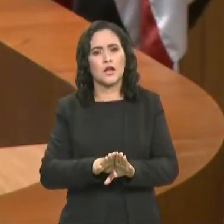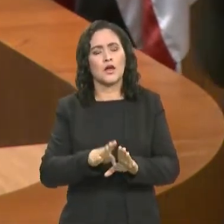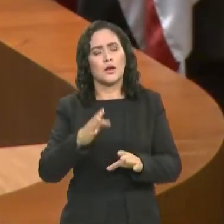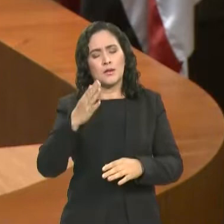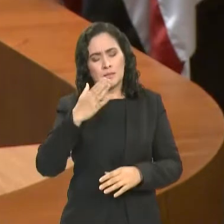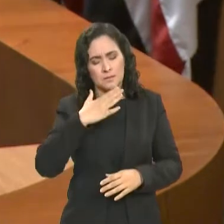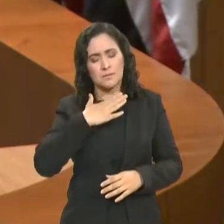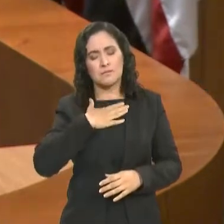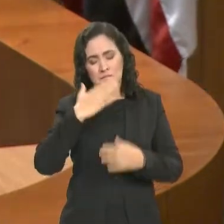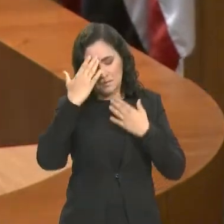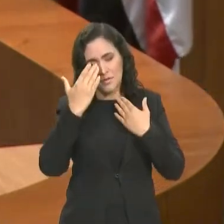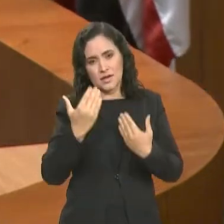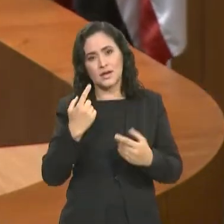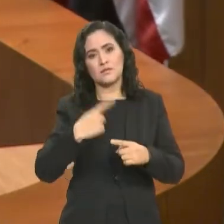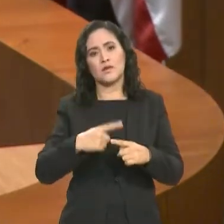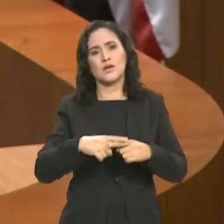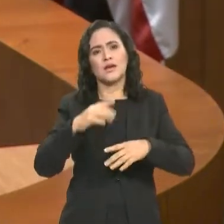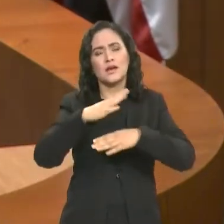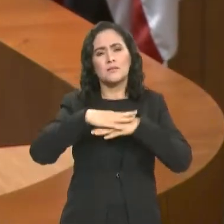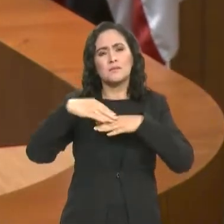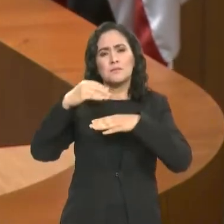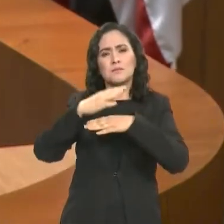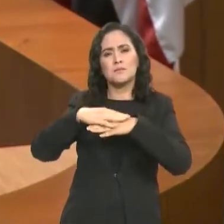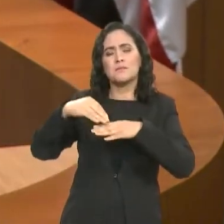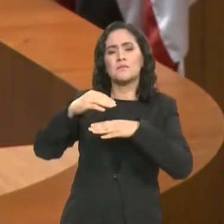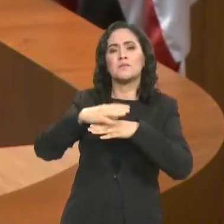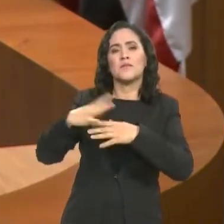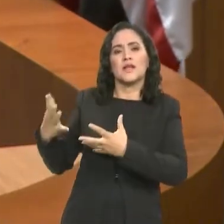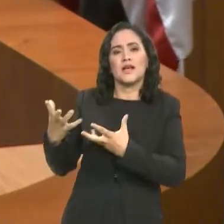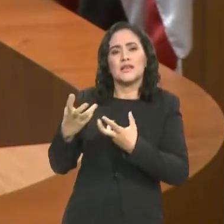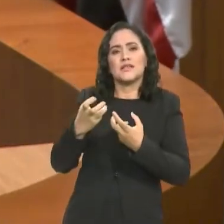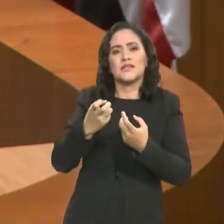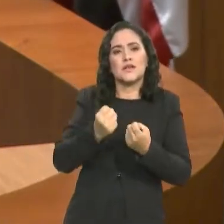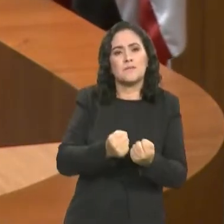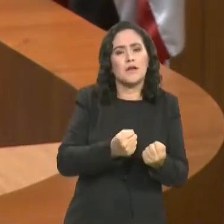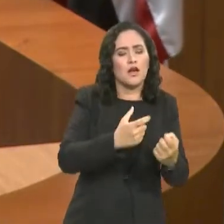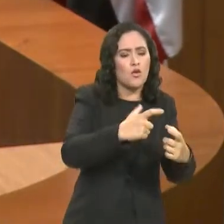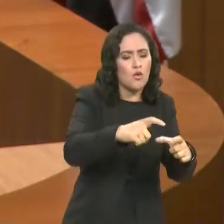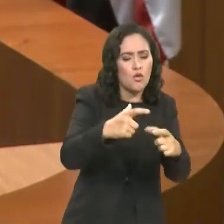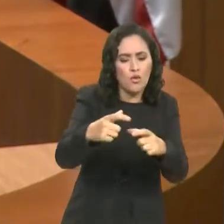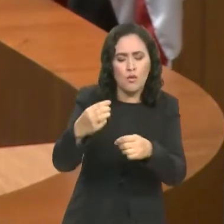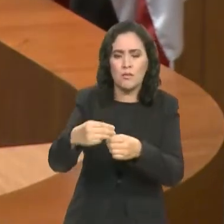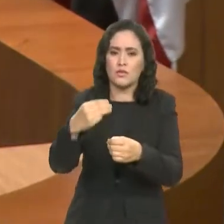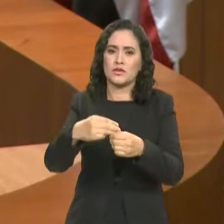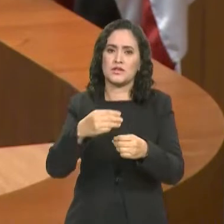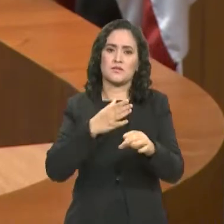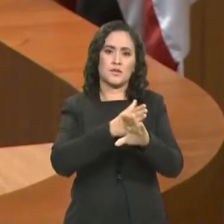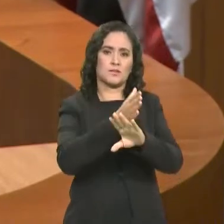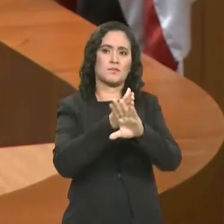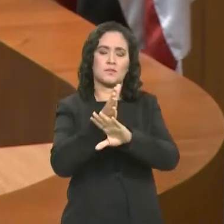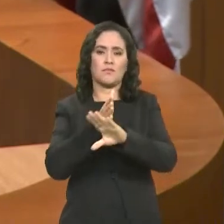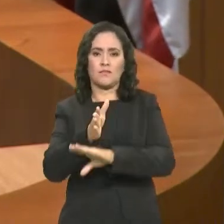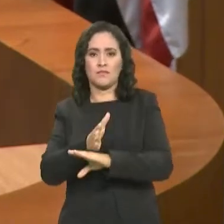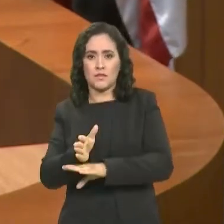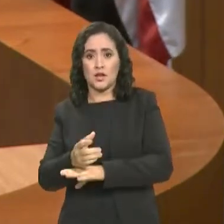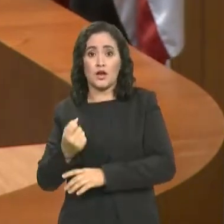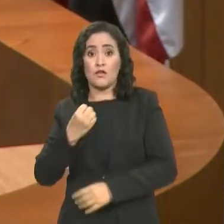com que fui recebido em cada um dos municípios por onde andei nessa campanha. Foram dias e dias rodando o